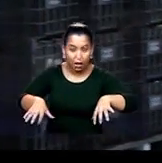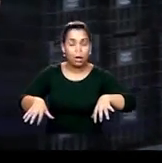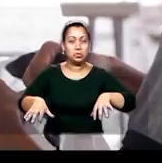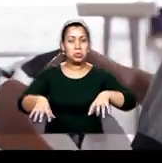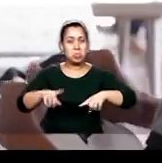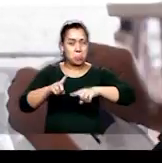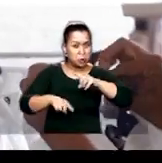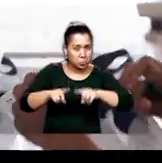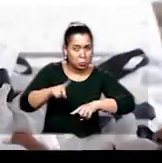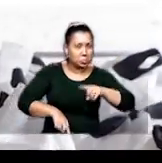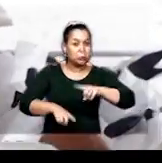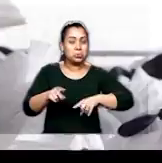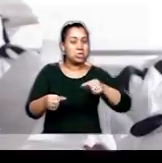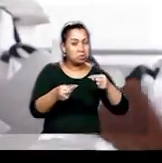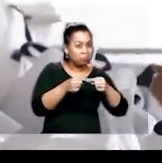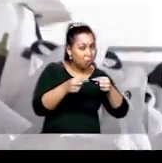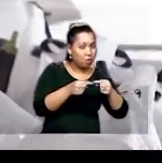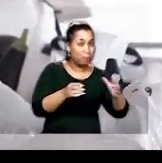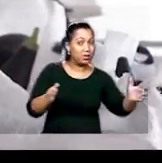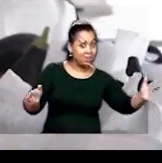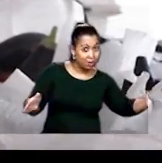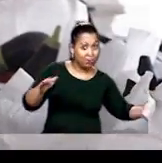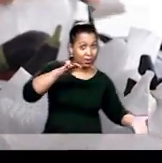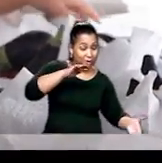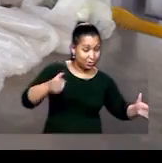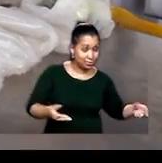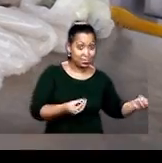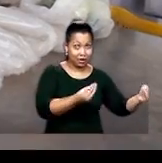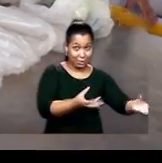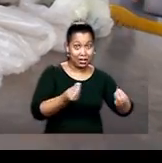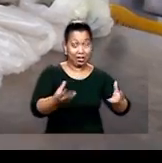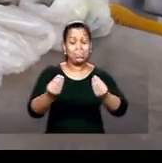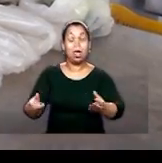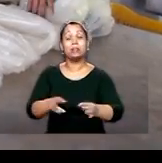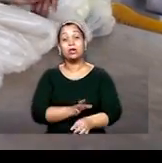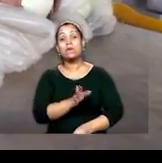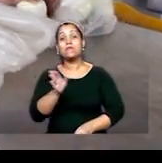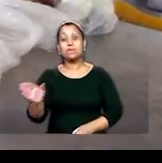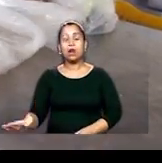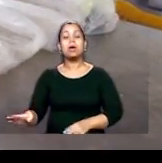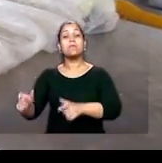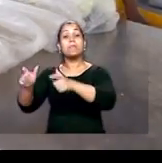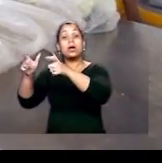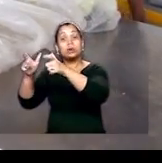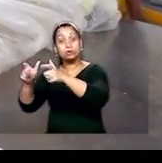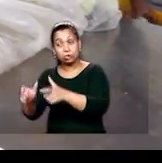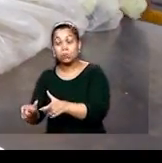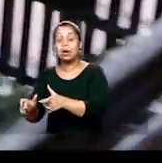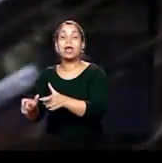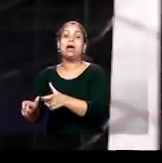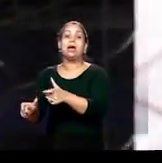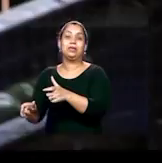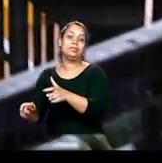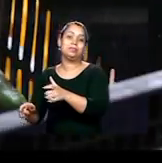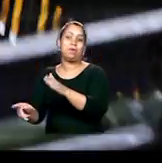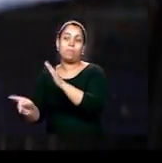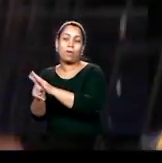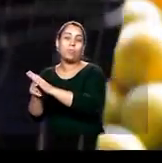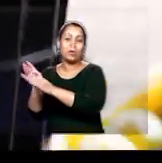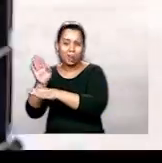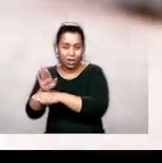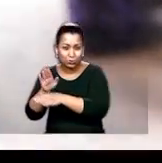fazem parte das cestas distribuídas nos bairros seguem para as instituições selecionadas e se